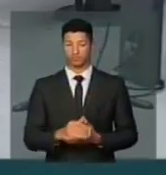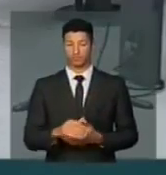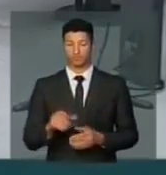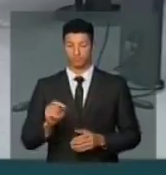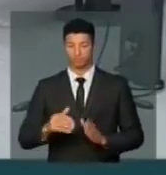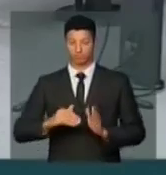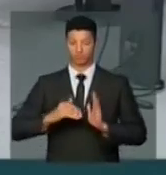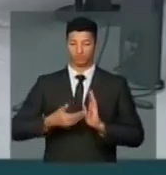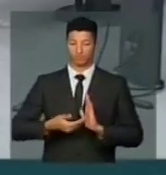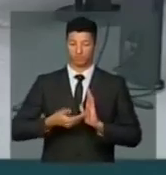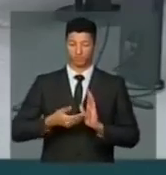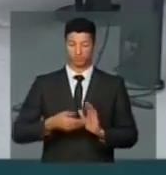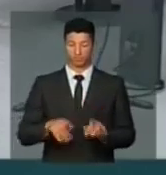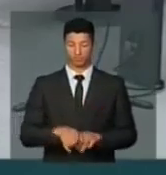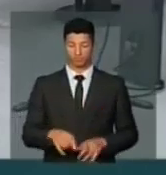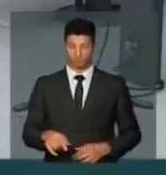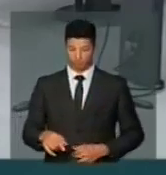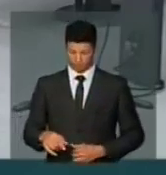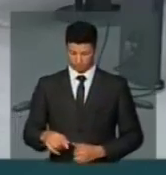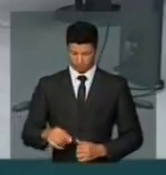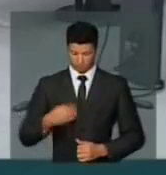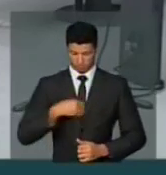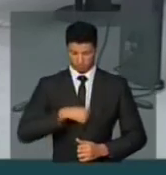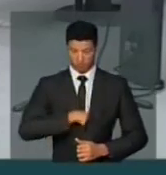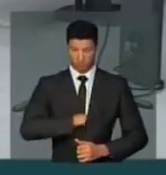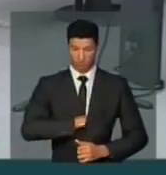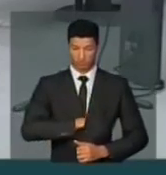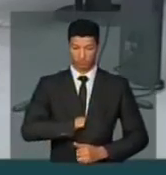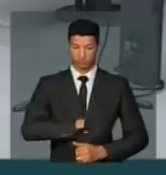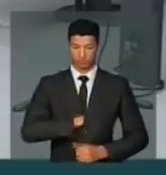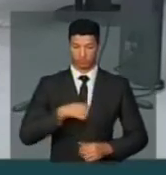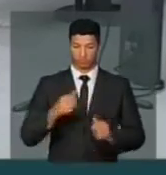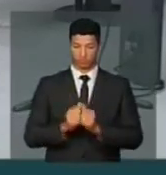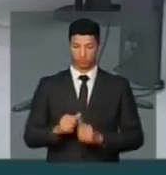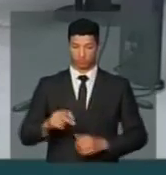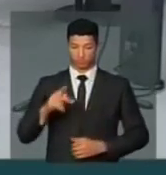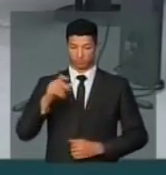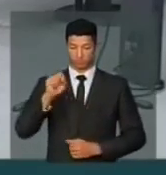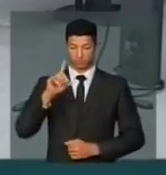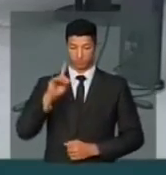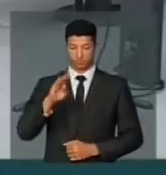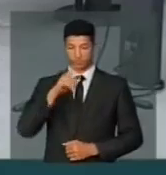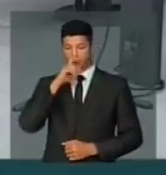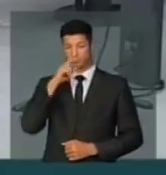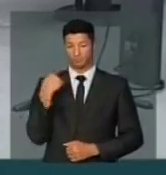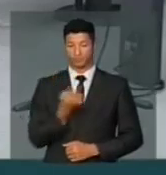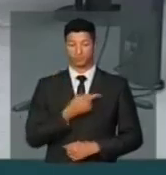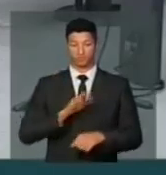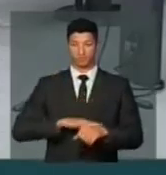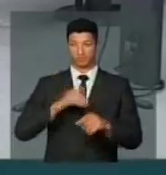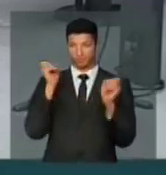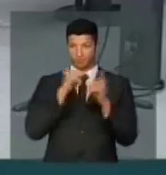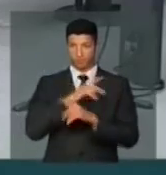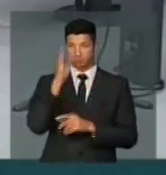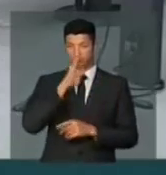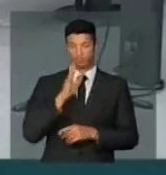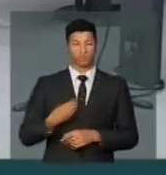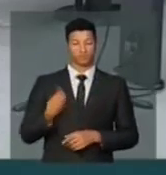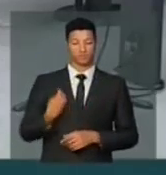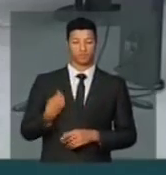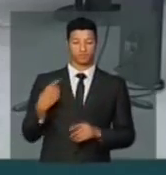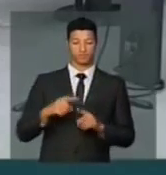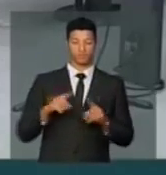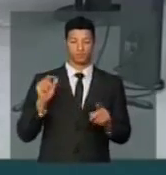aqui na Câmara Federal, e tem com o PSDB nos orgulhado muito, nesse momento de dificuldade que o Brasil enfrenta,